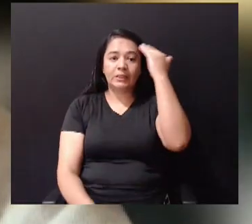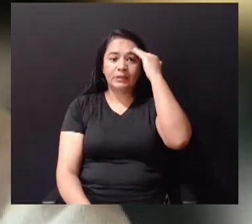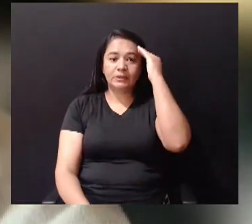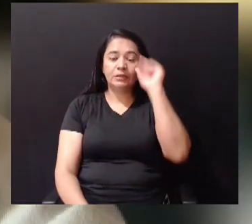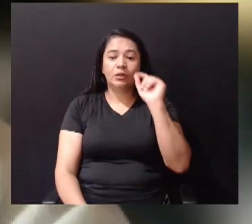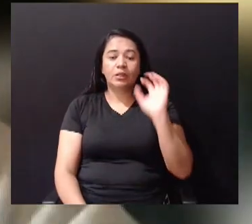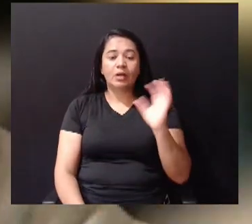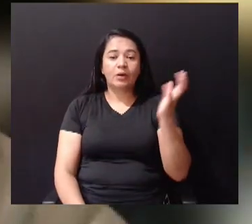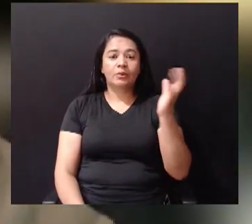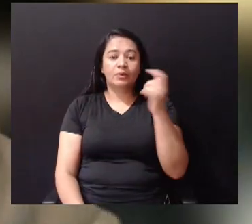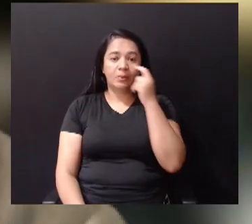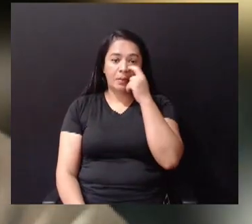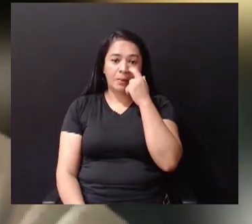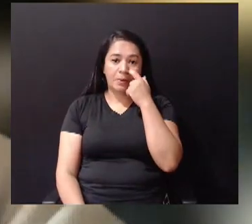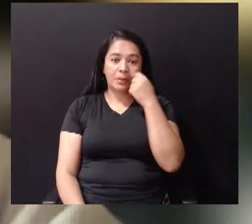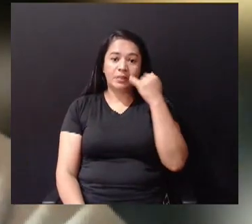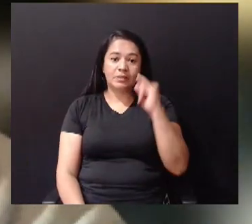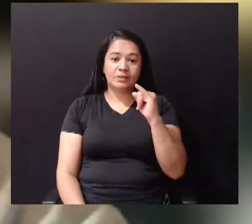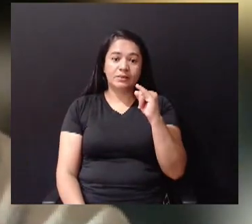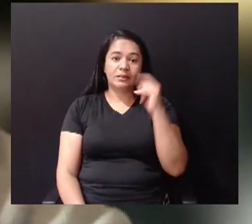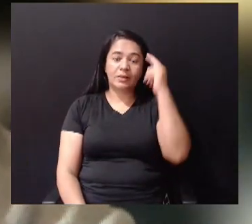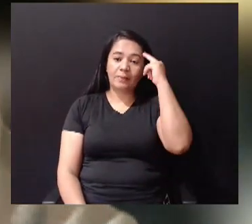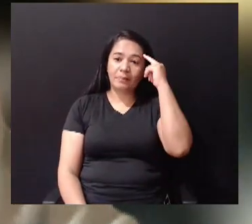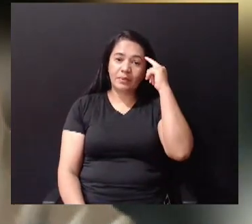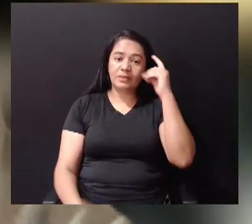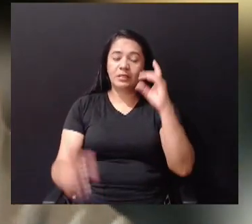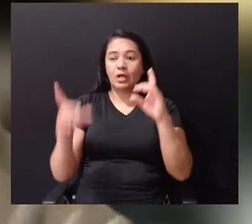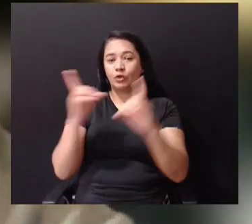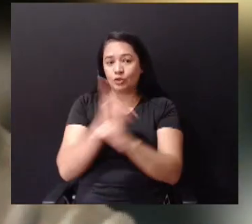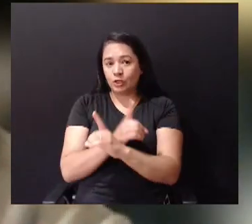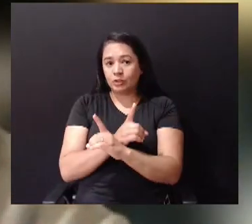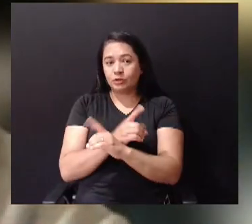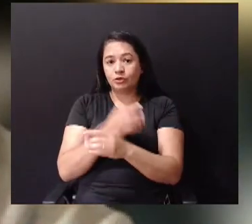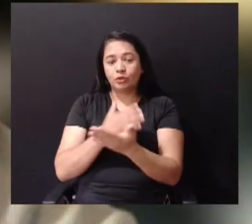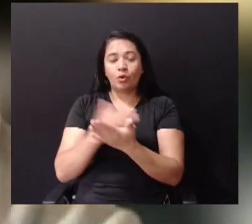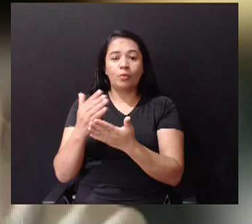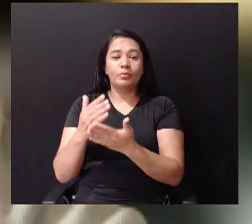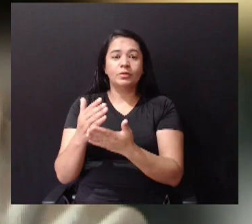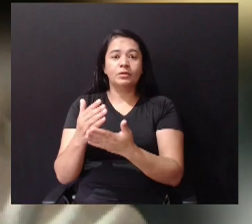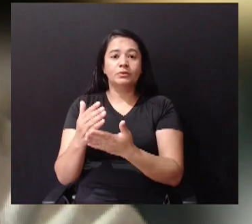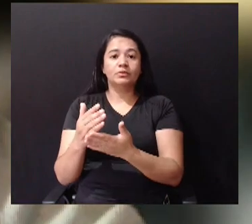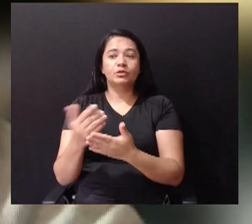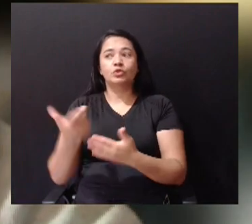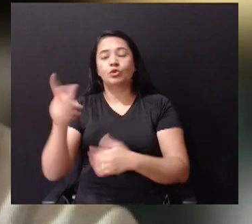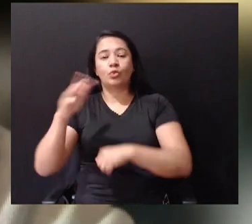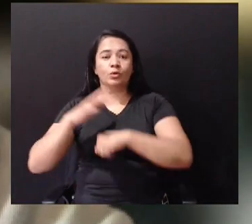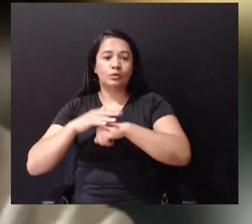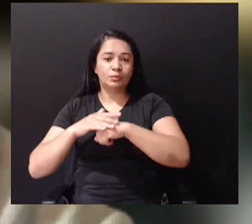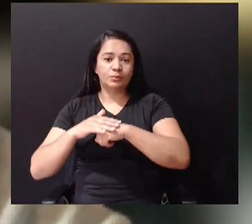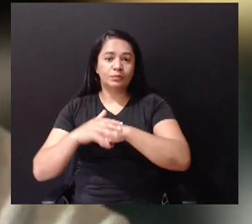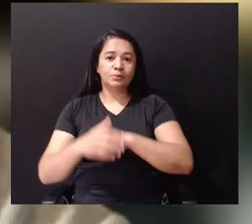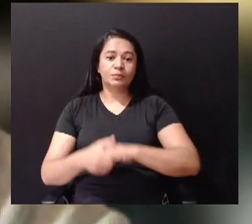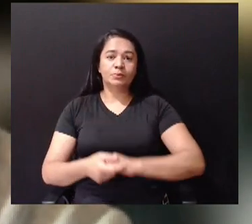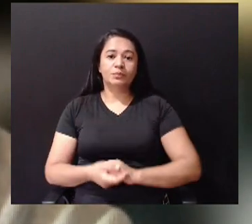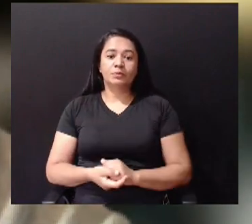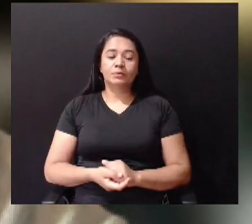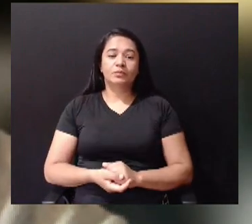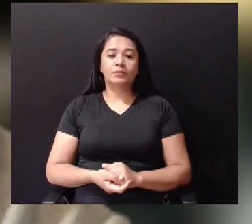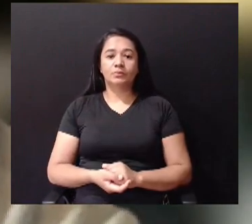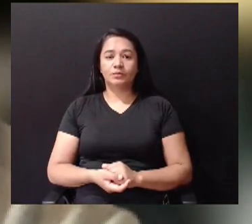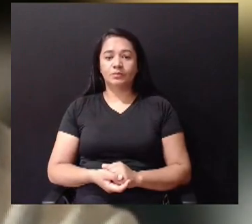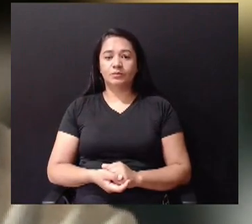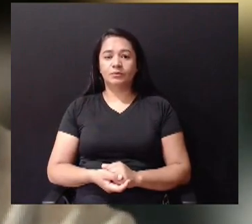pensarem que é um tumor cerebral, não fizeram diagnóstico inicial de outra patologia, de outra enfermidade. E aí tem que